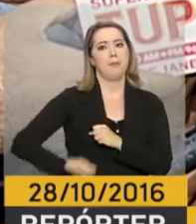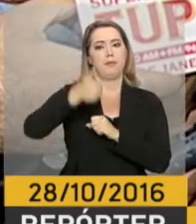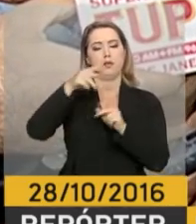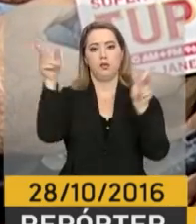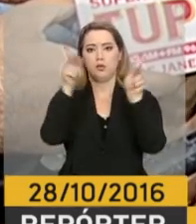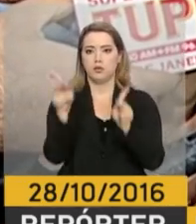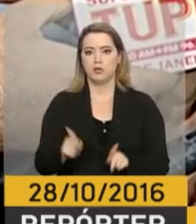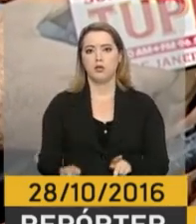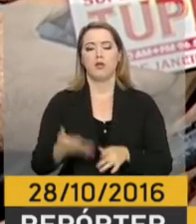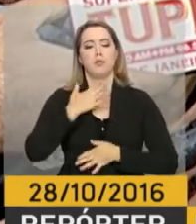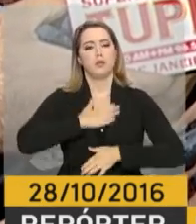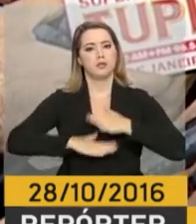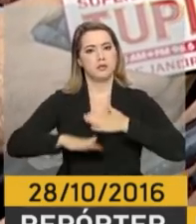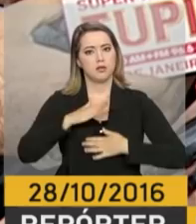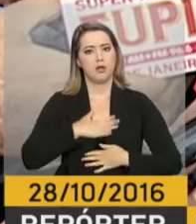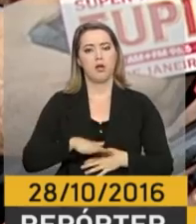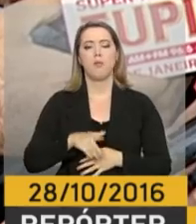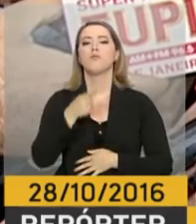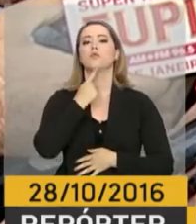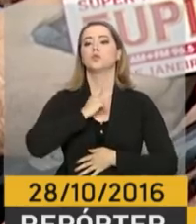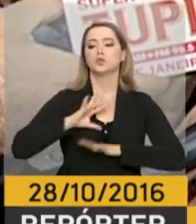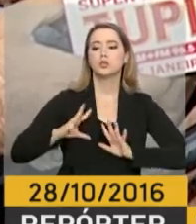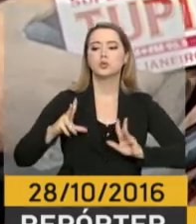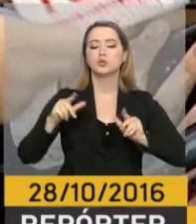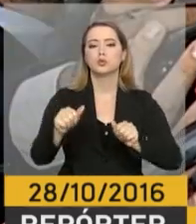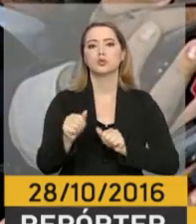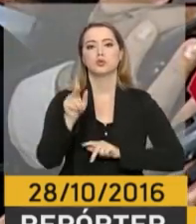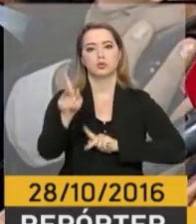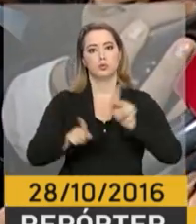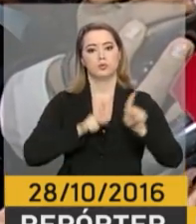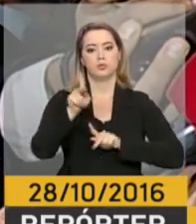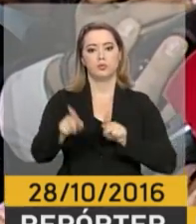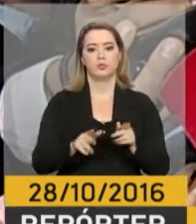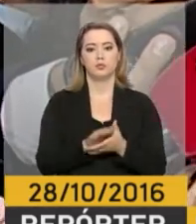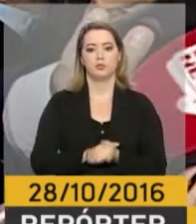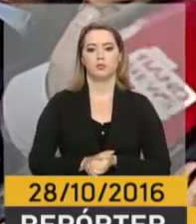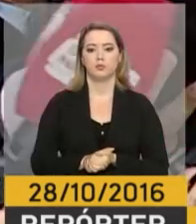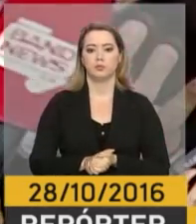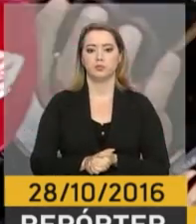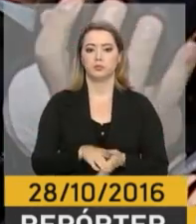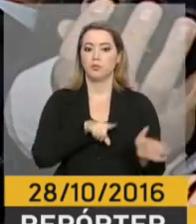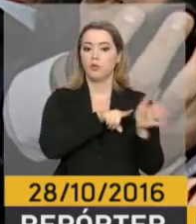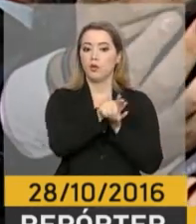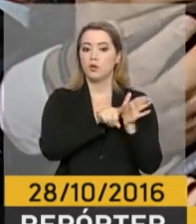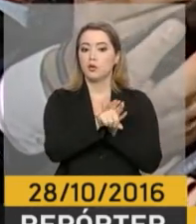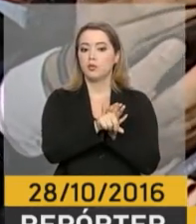e da tranquilidade, como é o desejo de todos os brasileiros. Ministro,